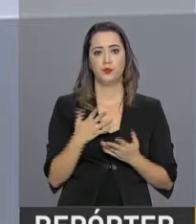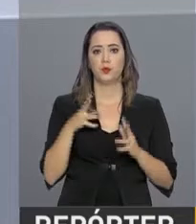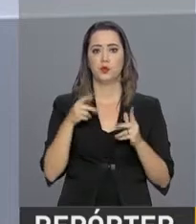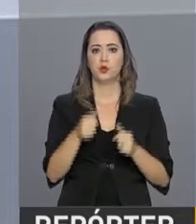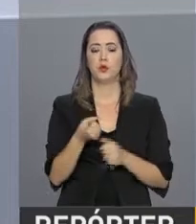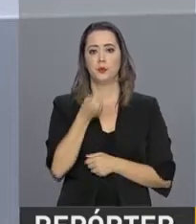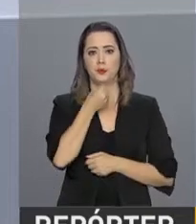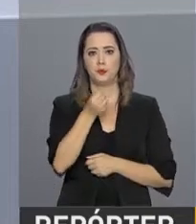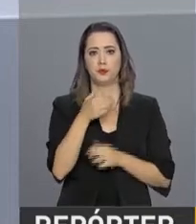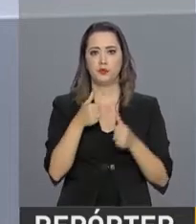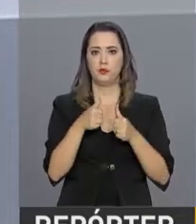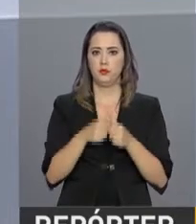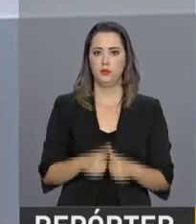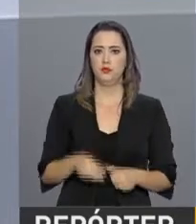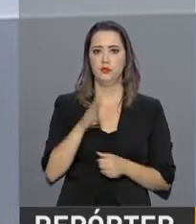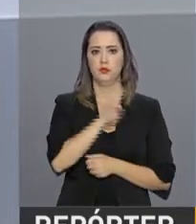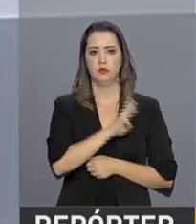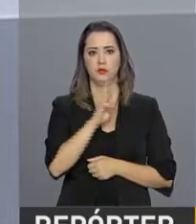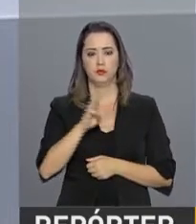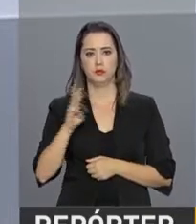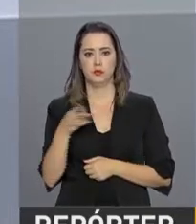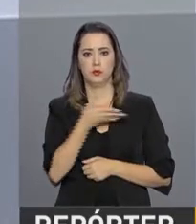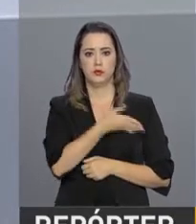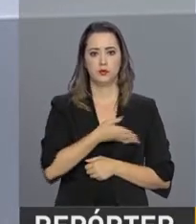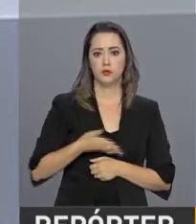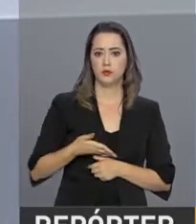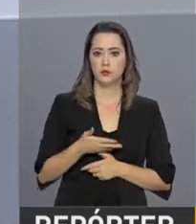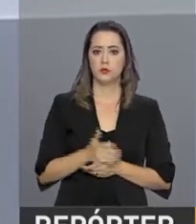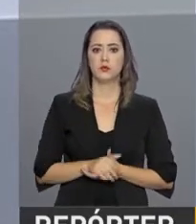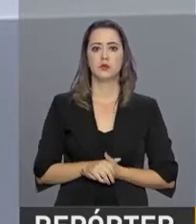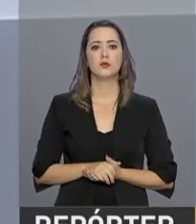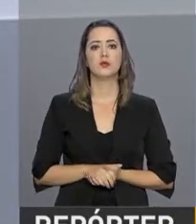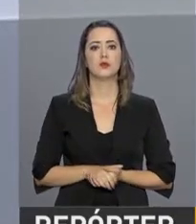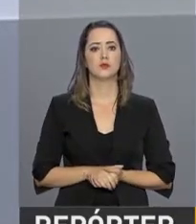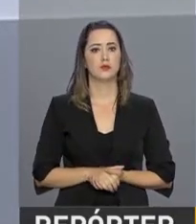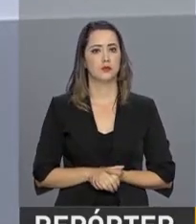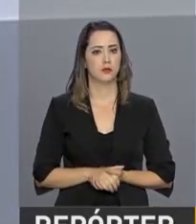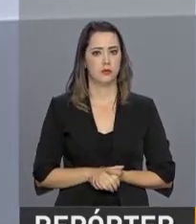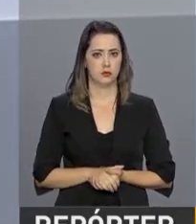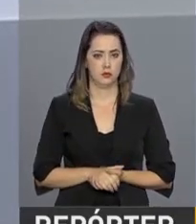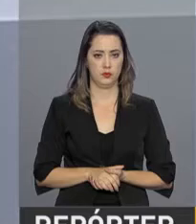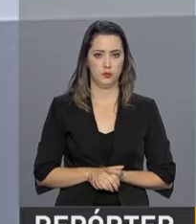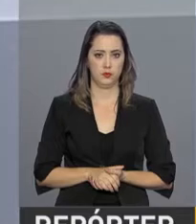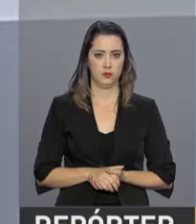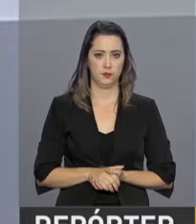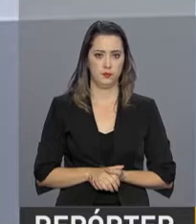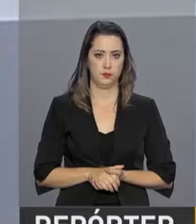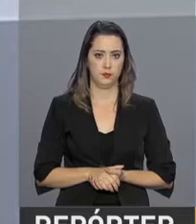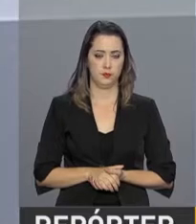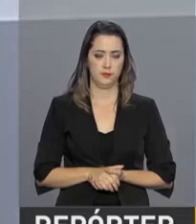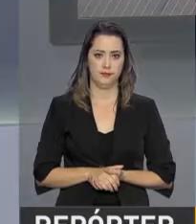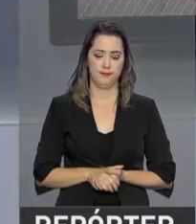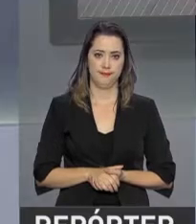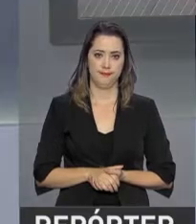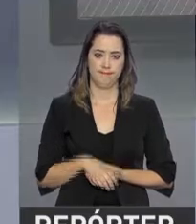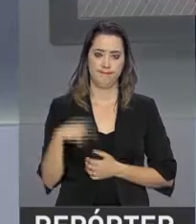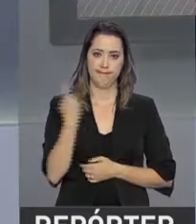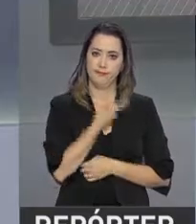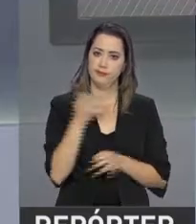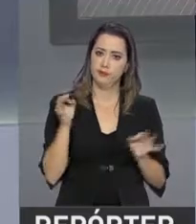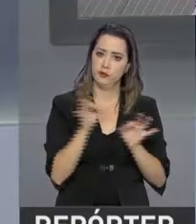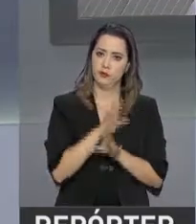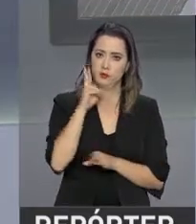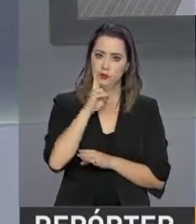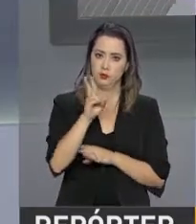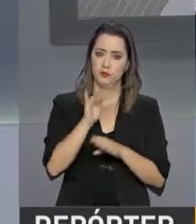da entrevista está disponível no endereço da Rede Nacional de Rádio, no site que aparece aí na sua tela. E nós ficamos